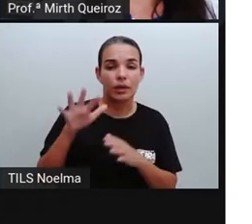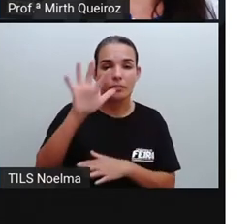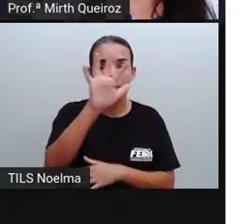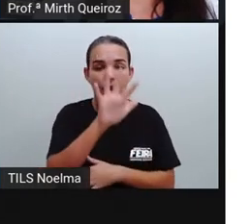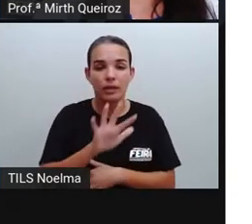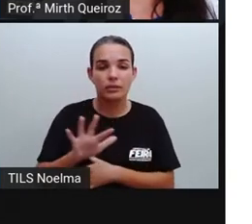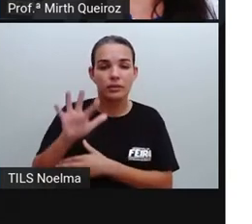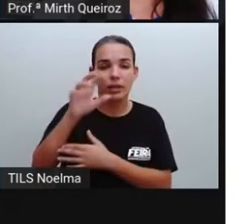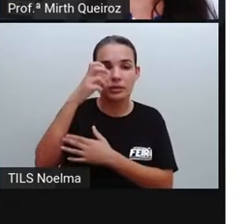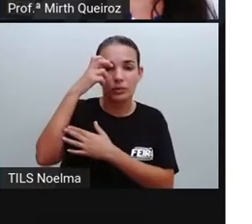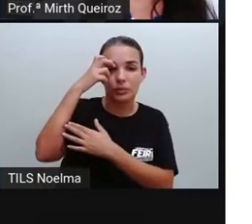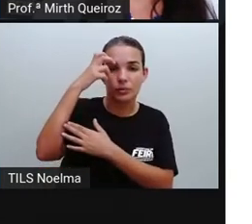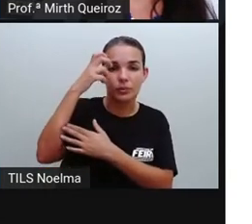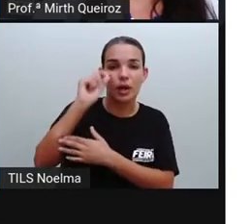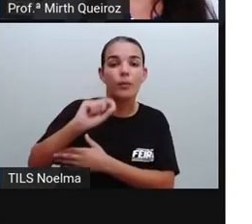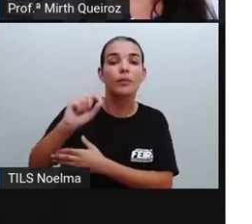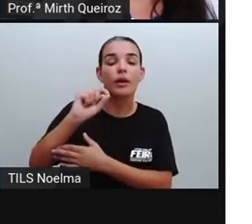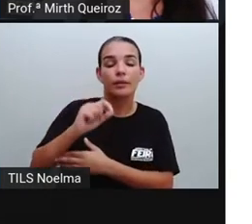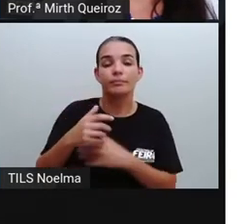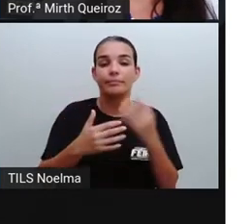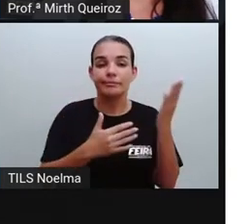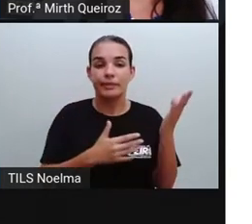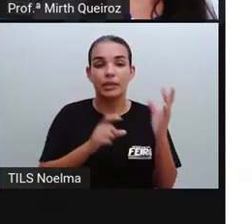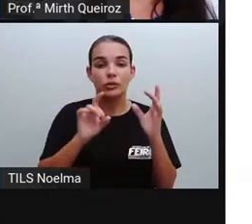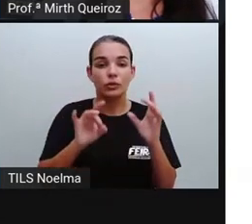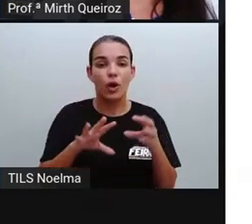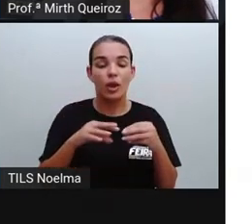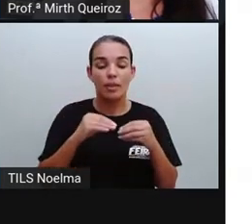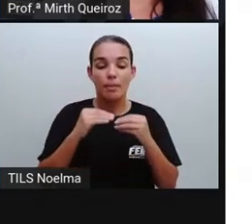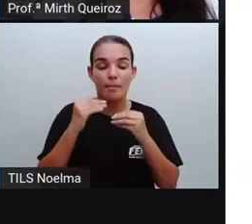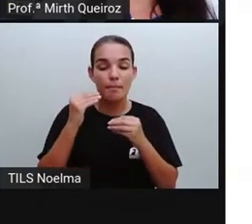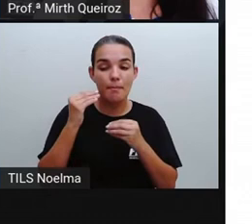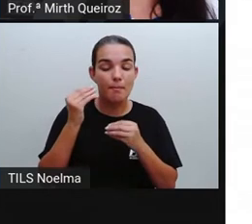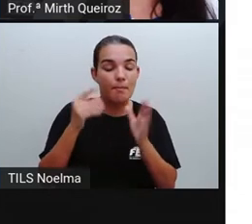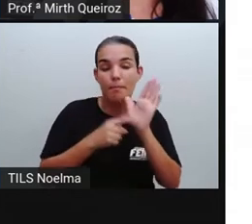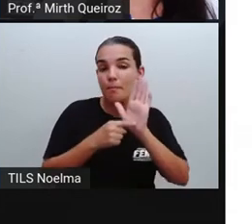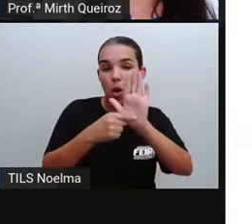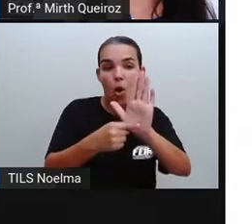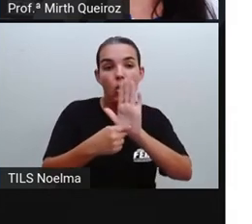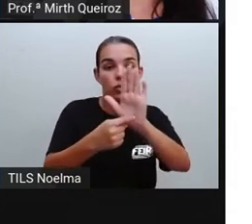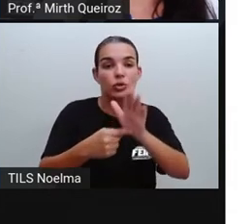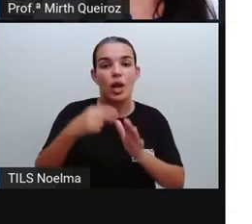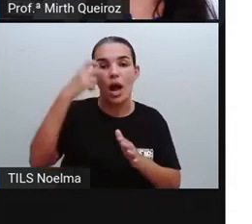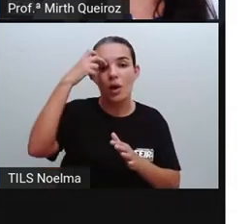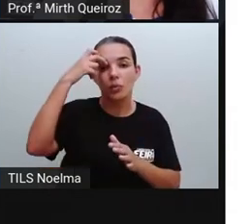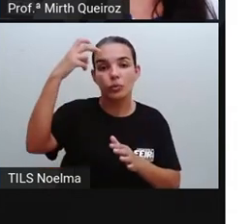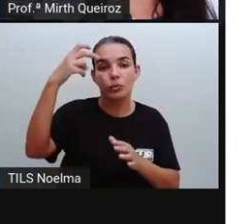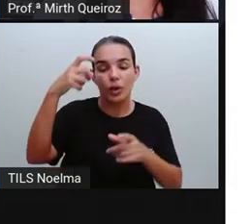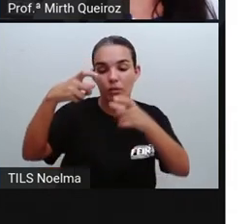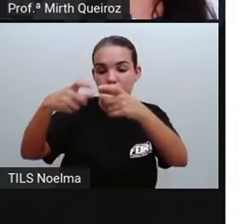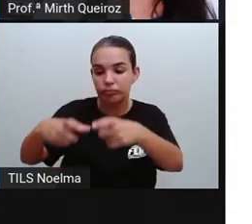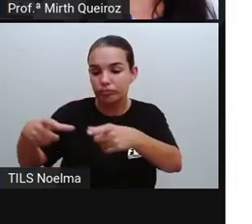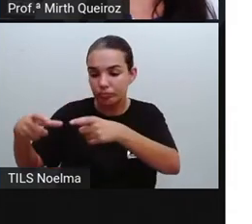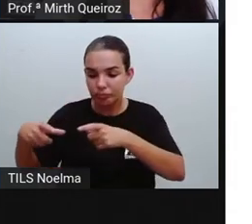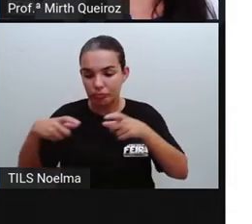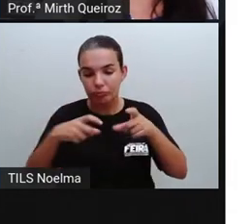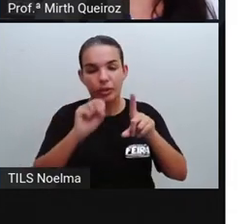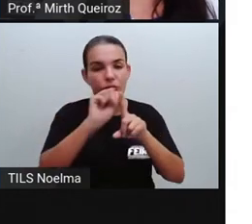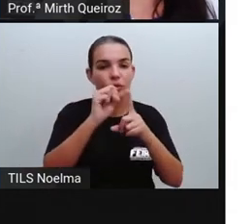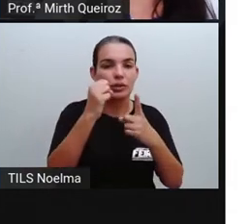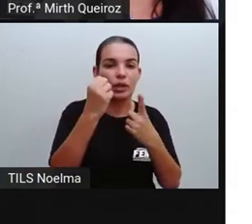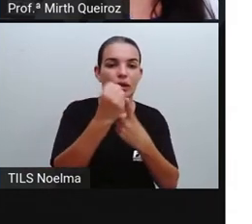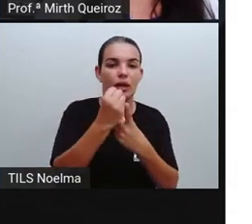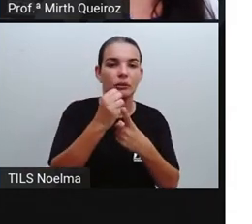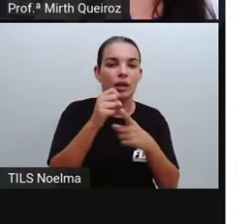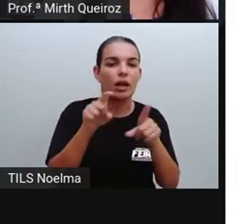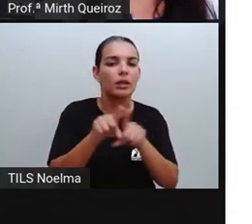paisagem, a paisagem cultural, cujo aspecto transmite a cultura de uma determinada sociedade, que vai se alterando aí ao longo